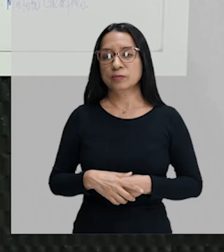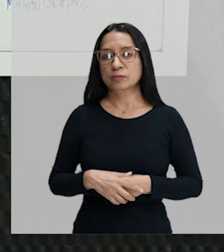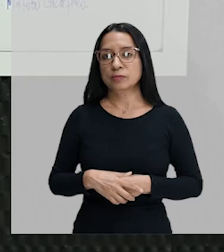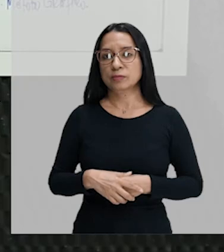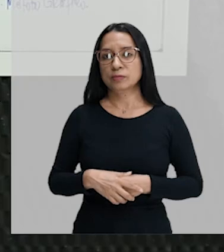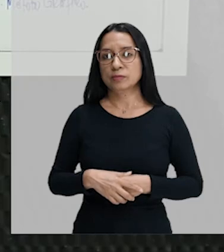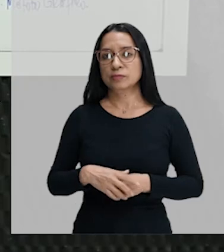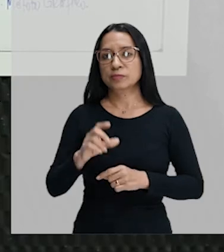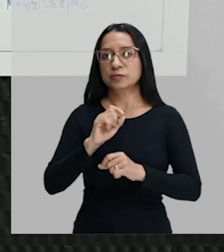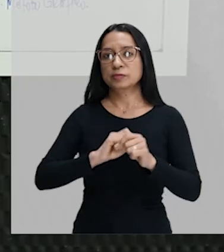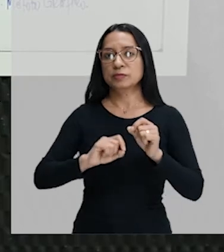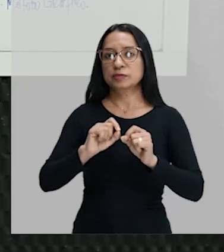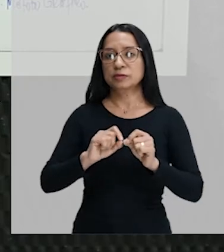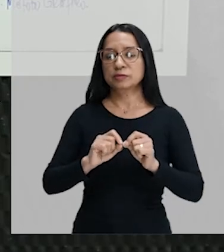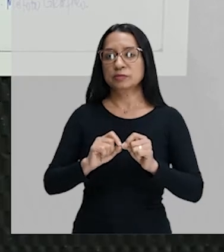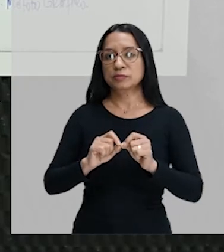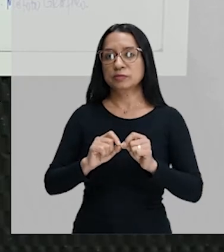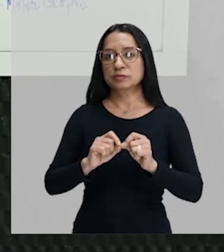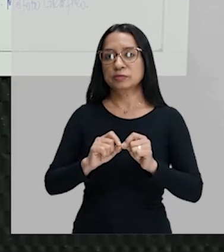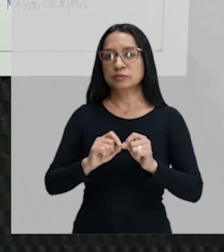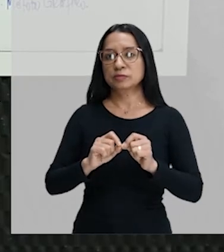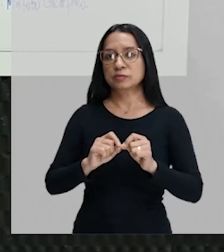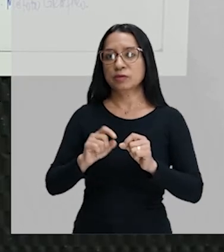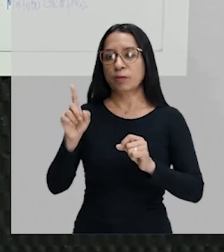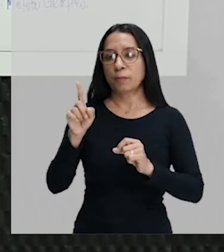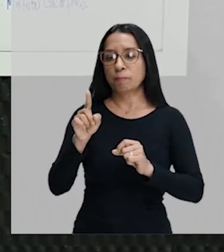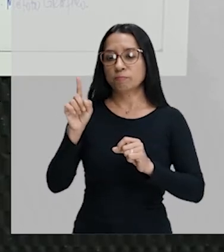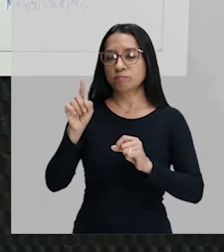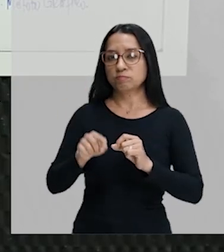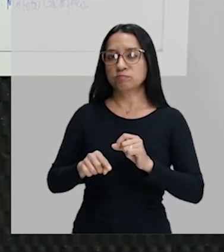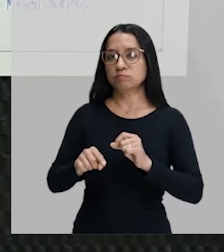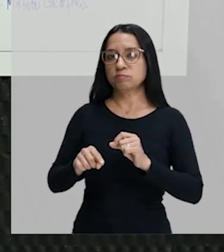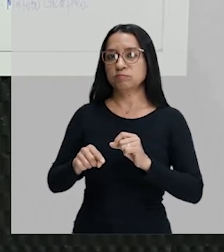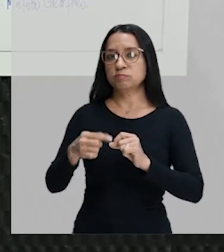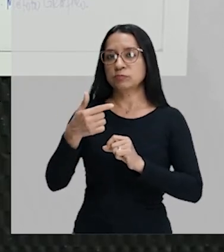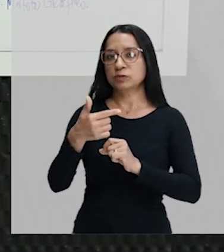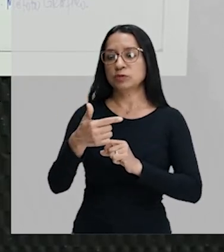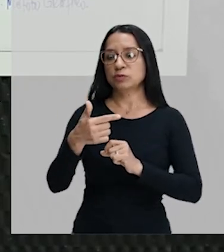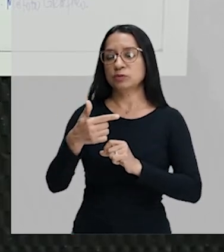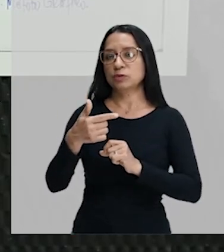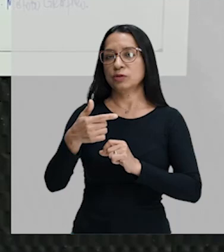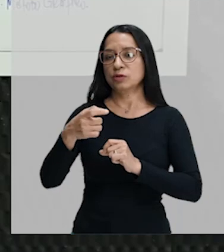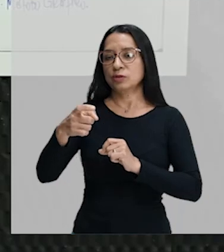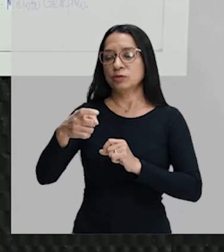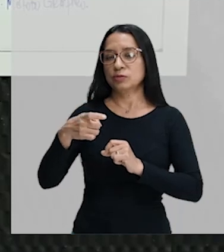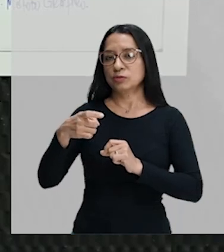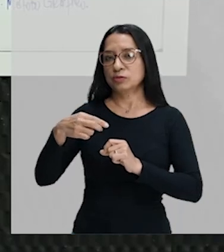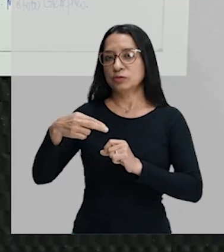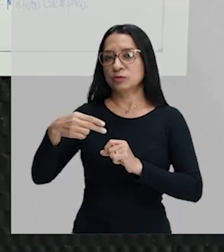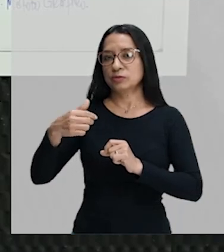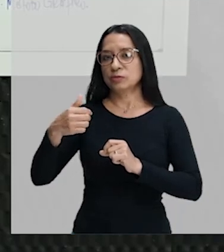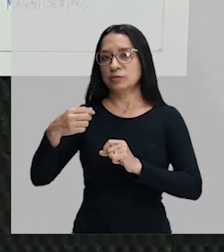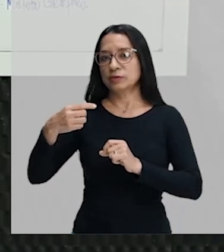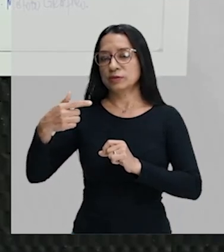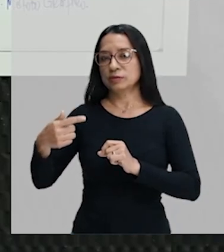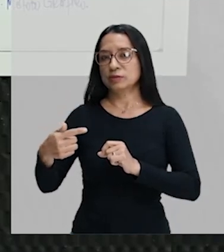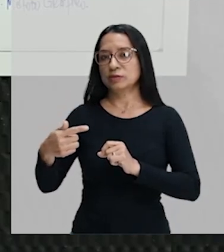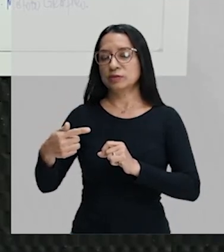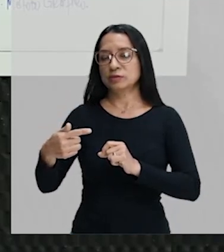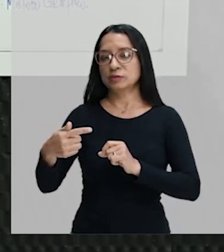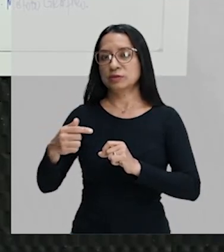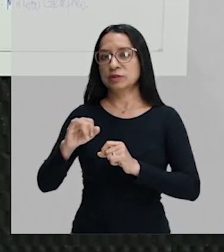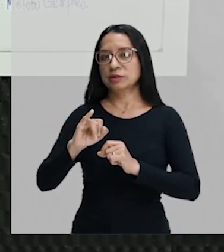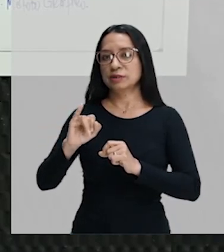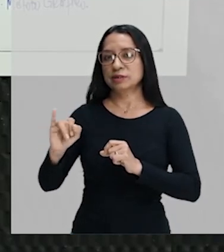Certo? Então isso aqui, ó, corta. Fica 2x igual a 7. Se